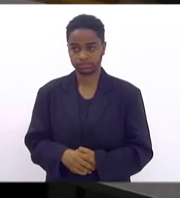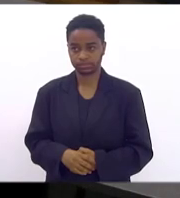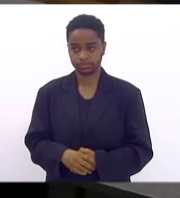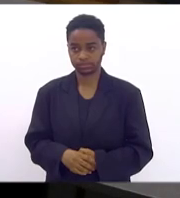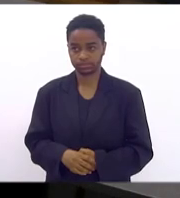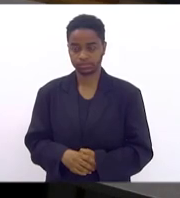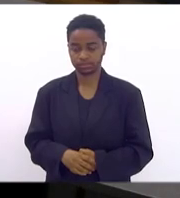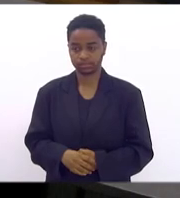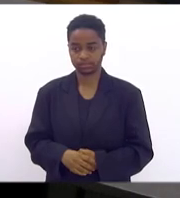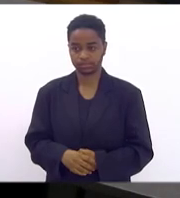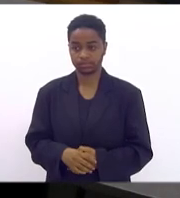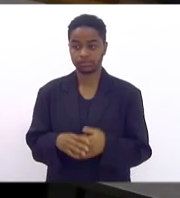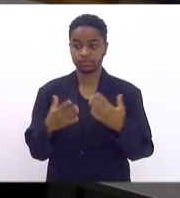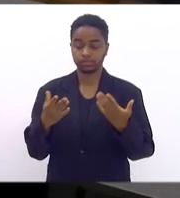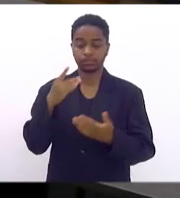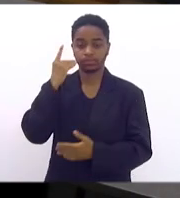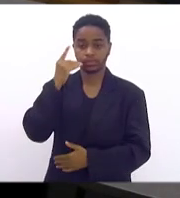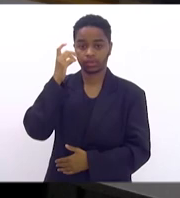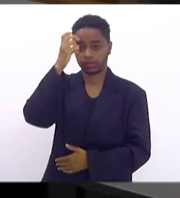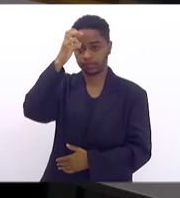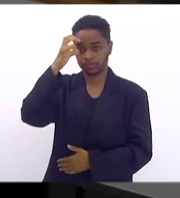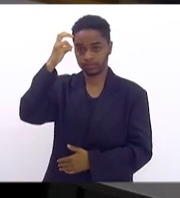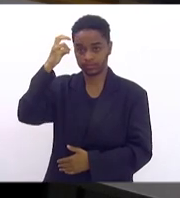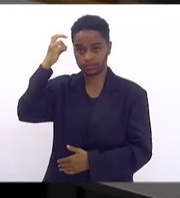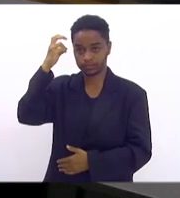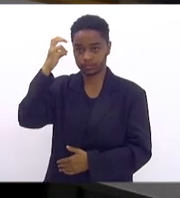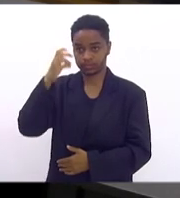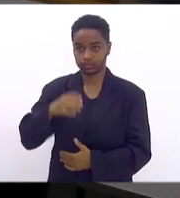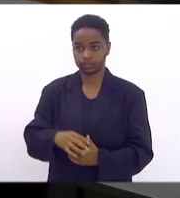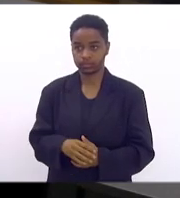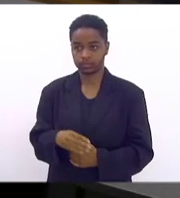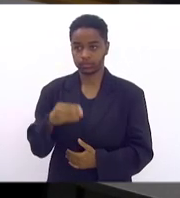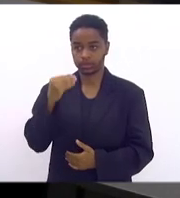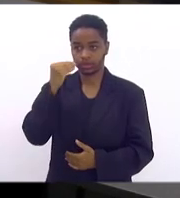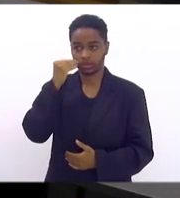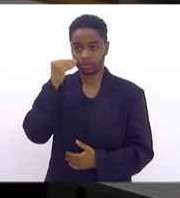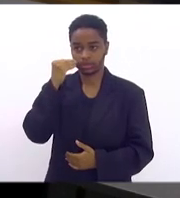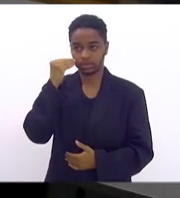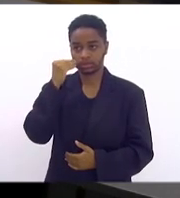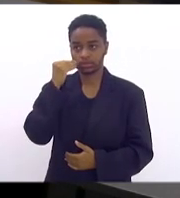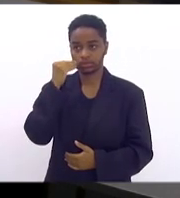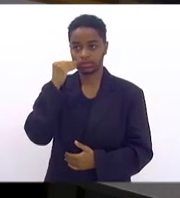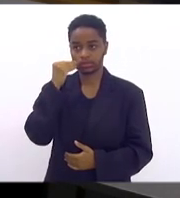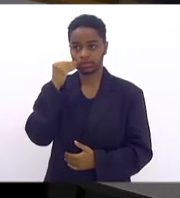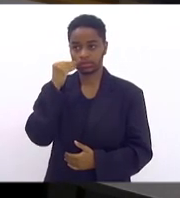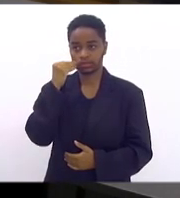Bom... Enquanto a deputada Verônica tenta...